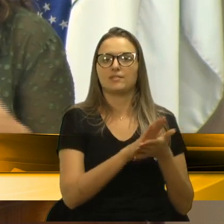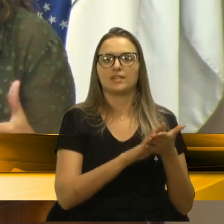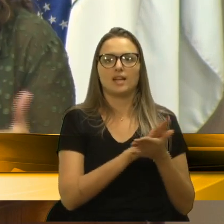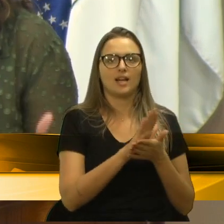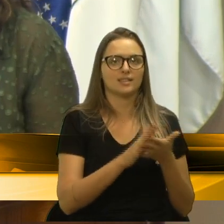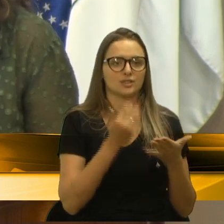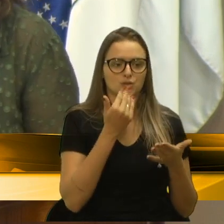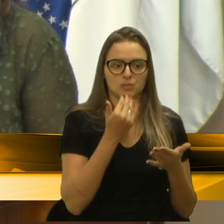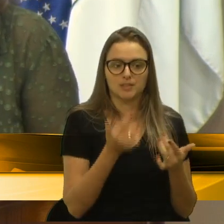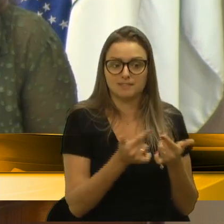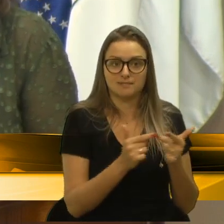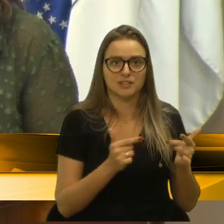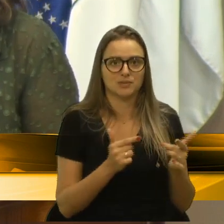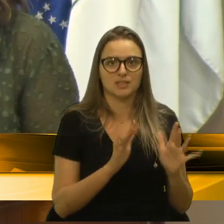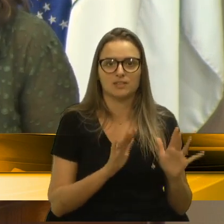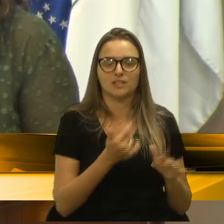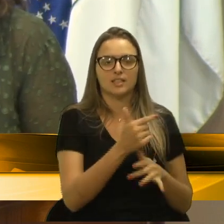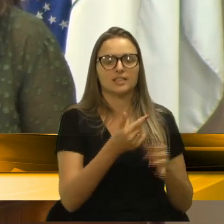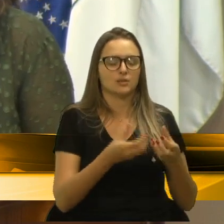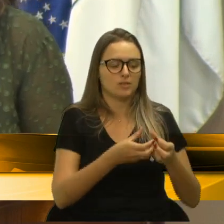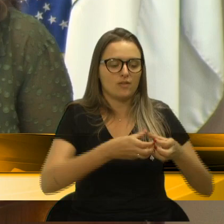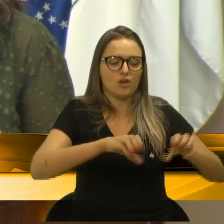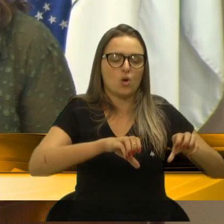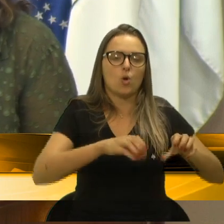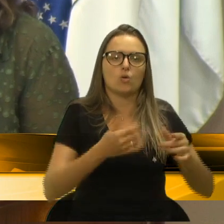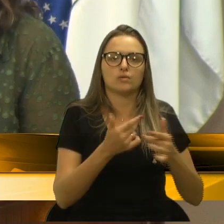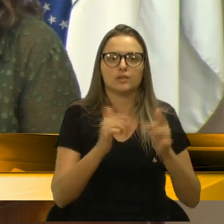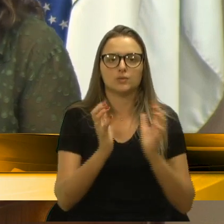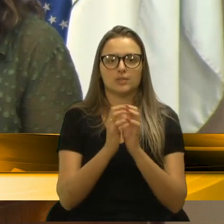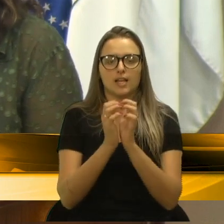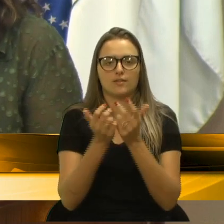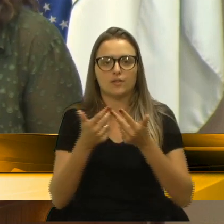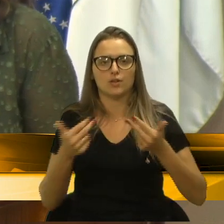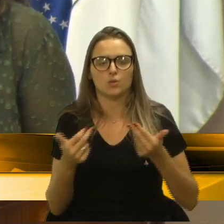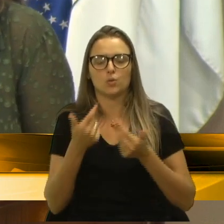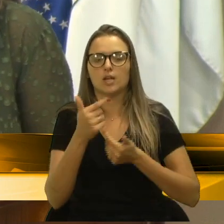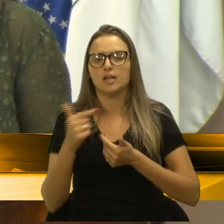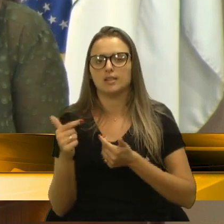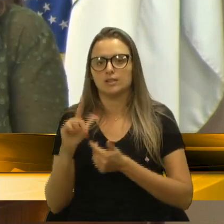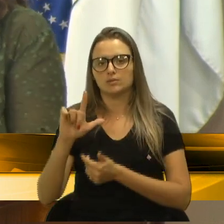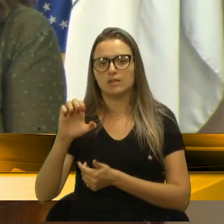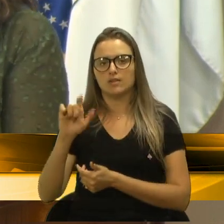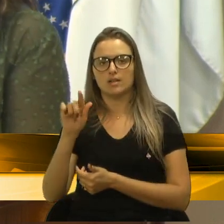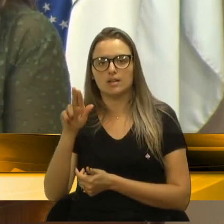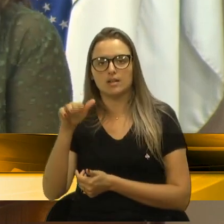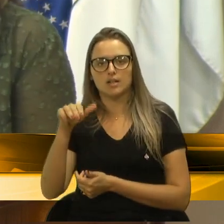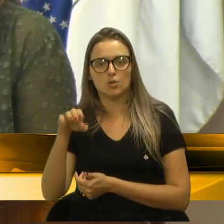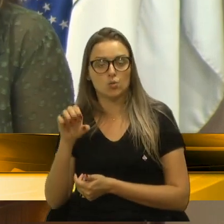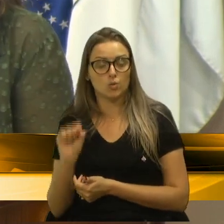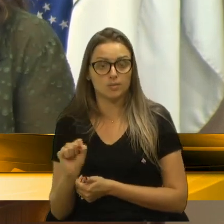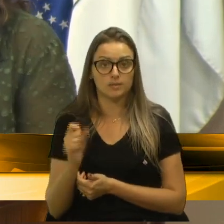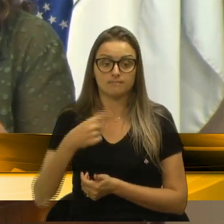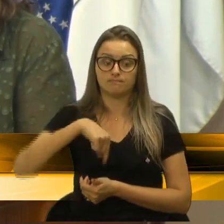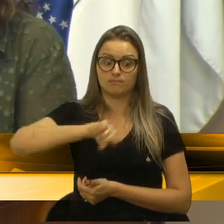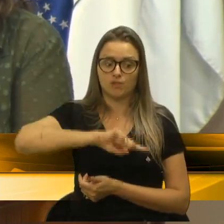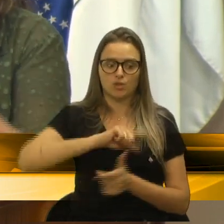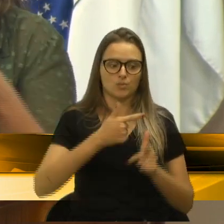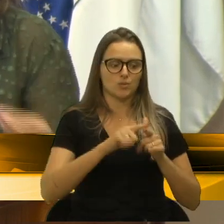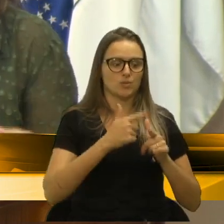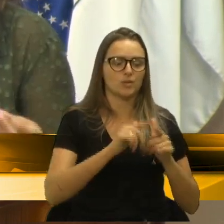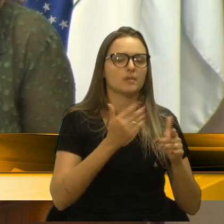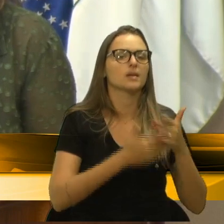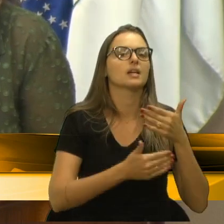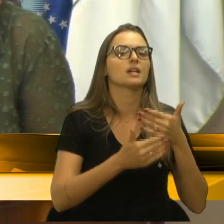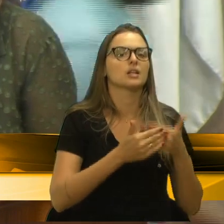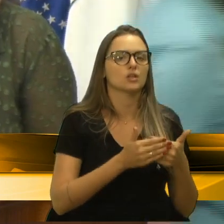receberam praticamente nada. Não veio ovos, não veio verduras, não veio legumes. Então, na verdade, a gente está com problema de merenda em todos os